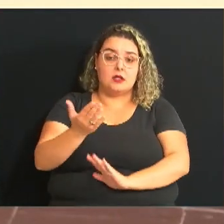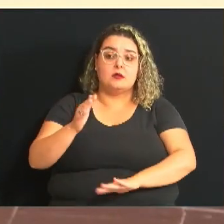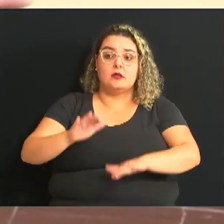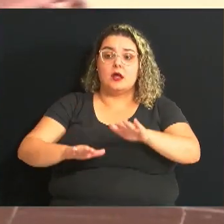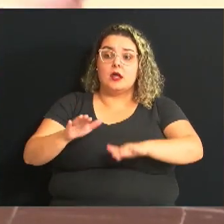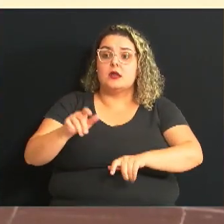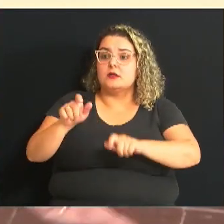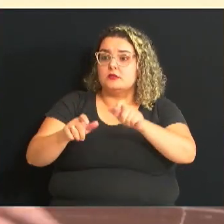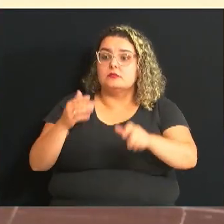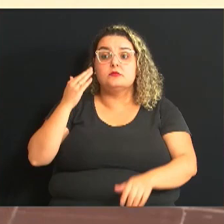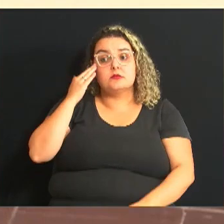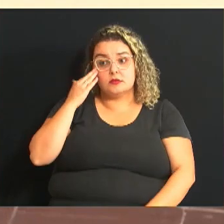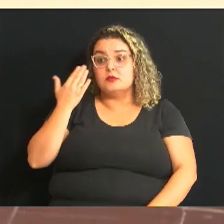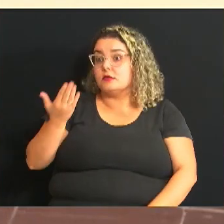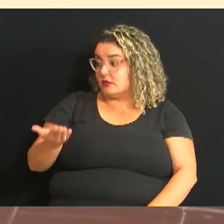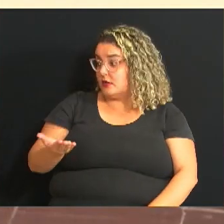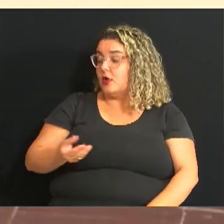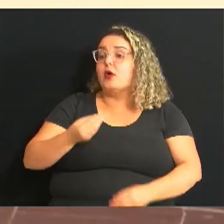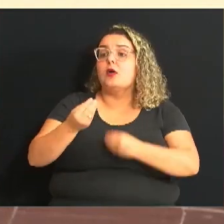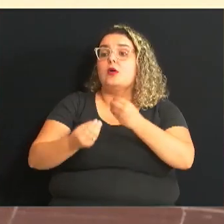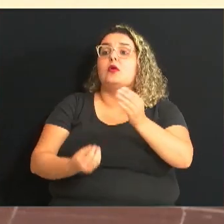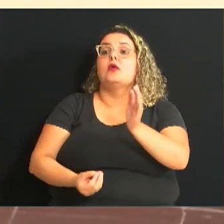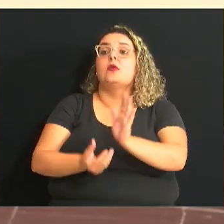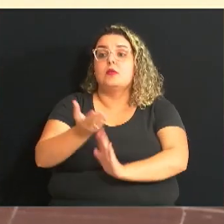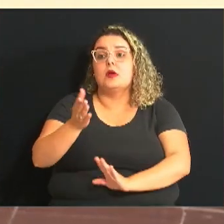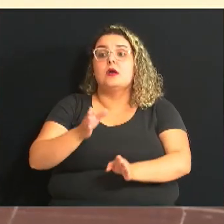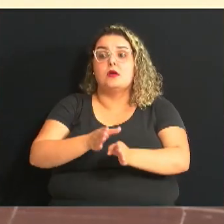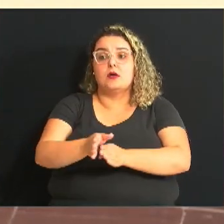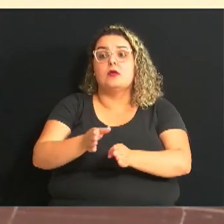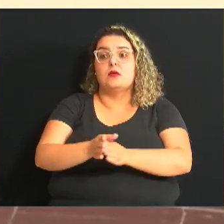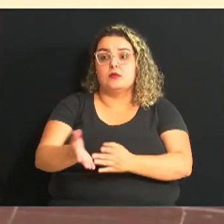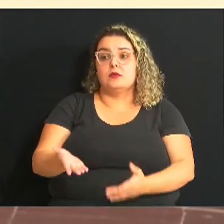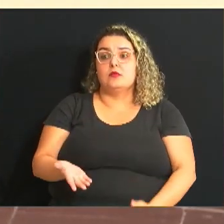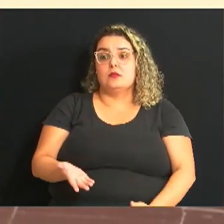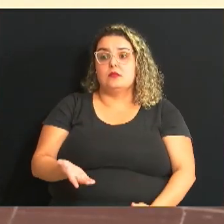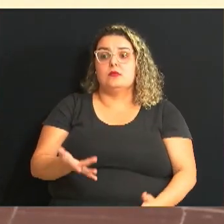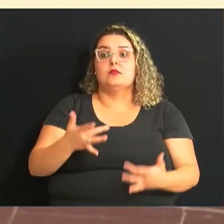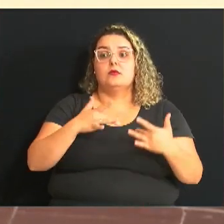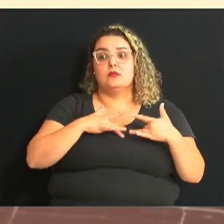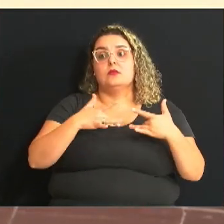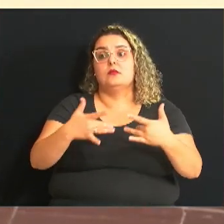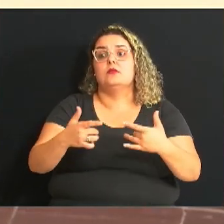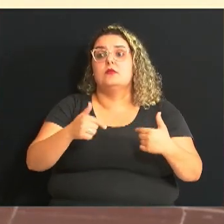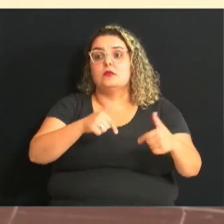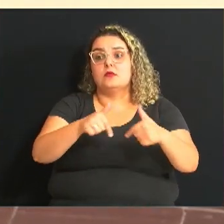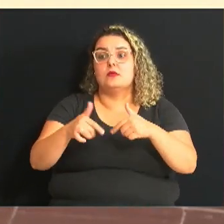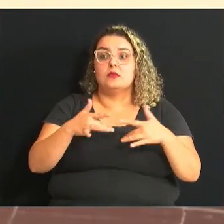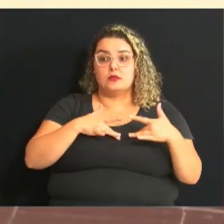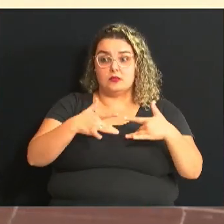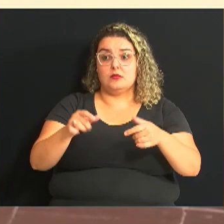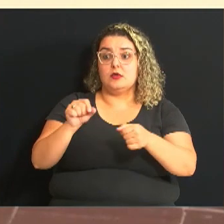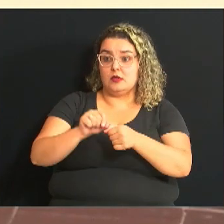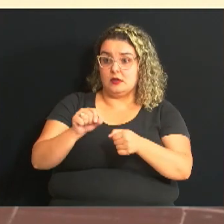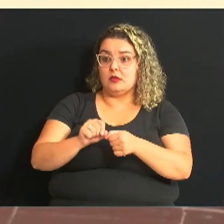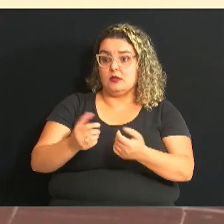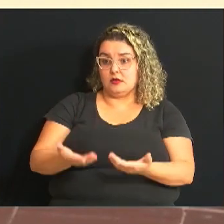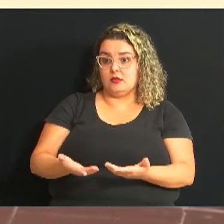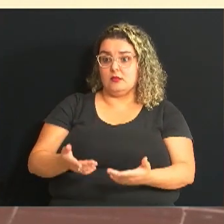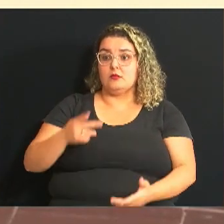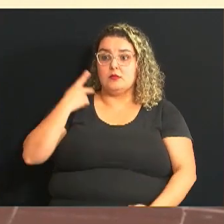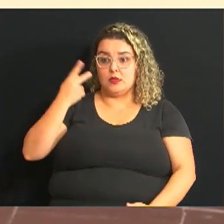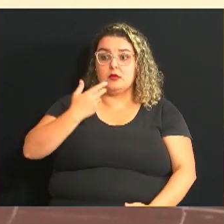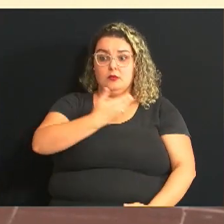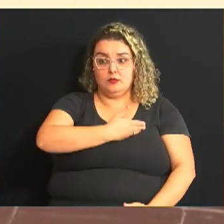não entendem, né, como é formado o conselho, e é voluntariado, é um trabalho voluntário que nós fazemos pela política